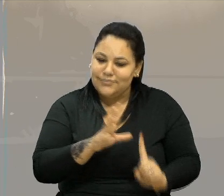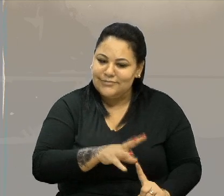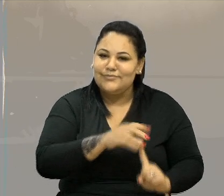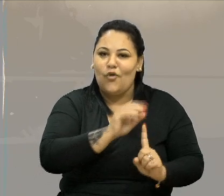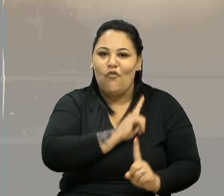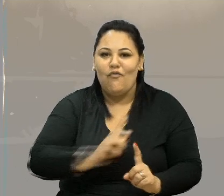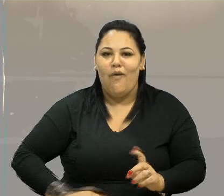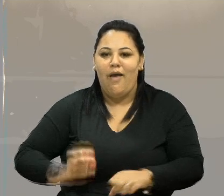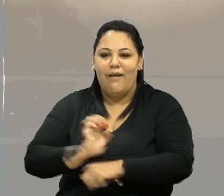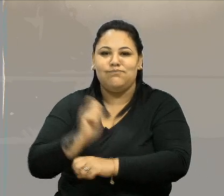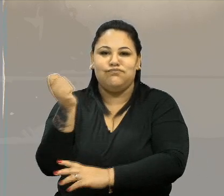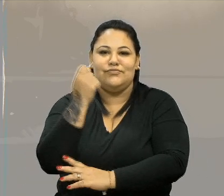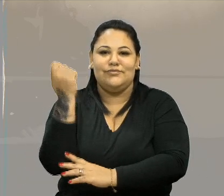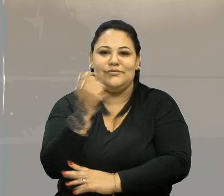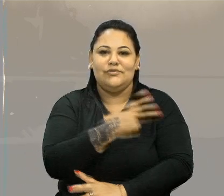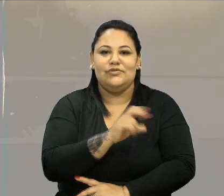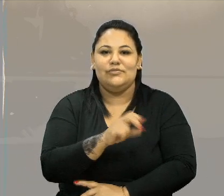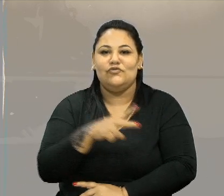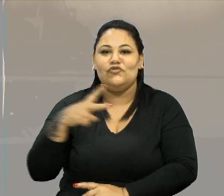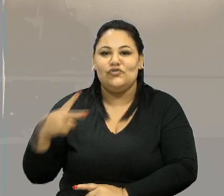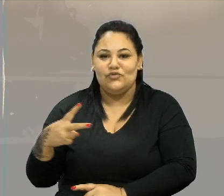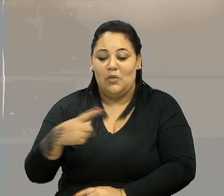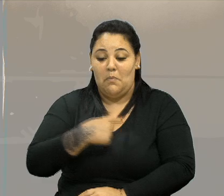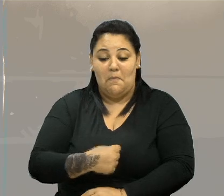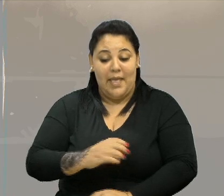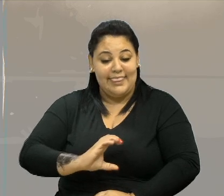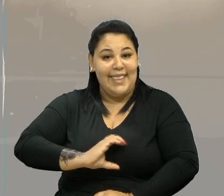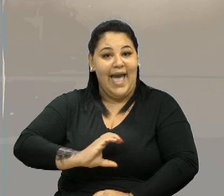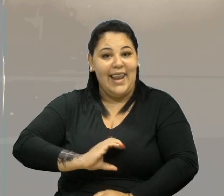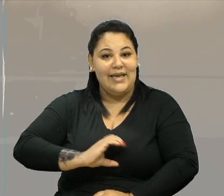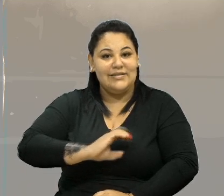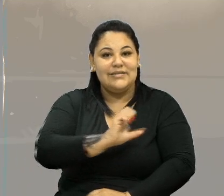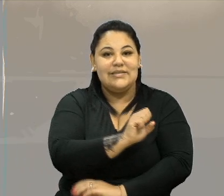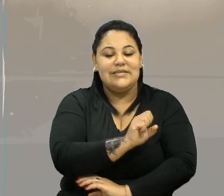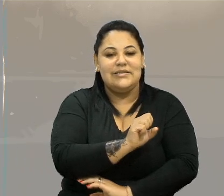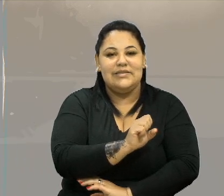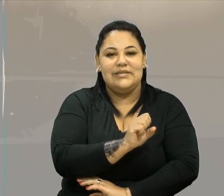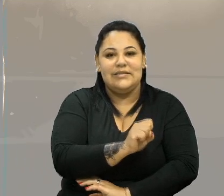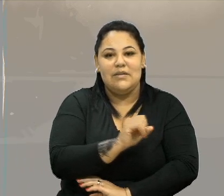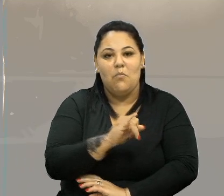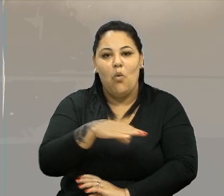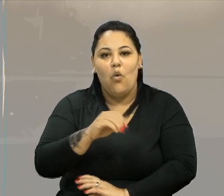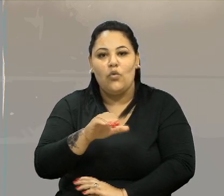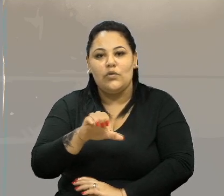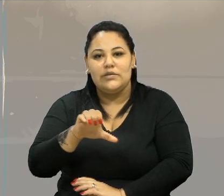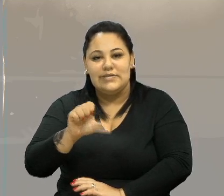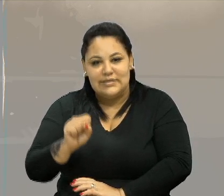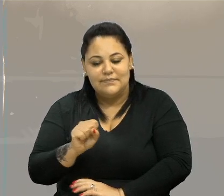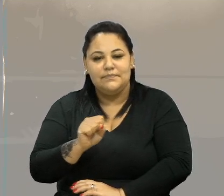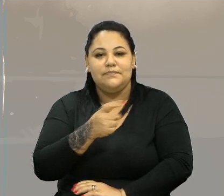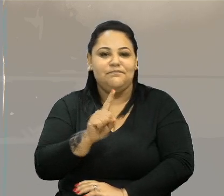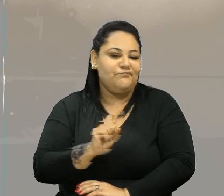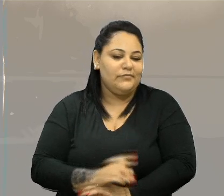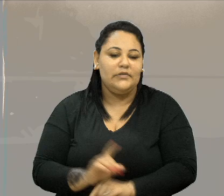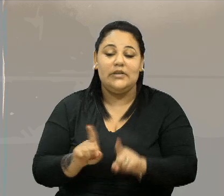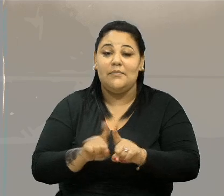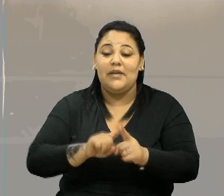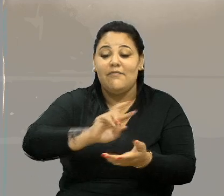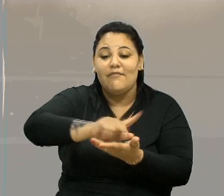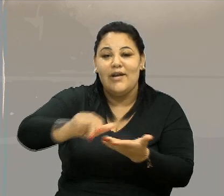Estado do Rio Grande do Sul em 2022, medalha Simões Lopes Neto. Teve diversas obras publicadas, como eu falei,